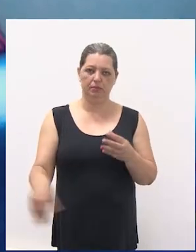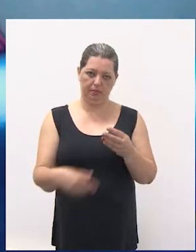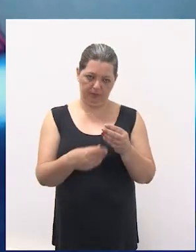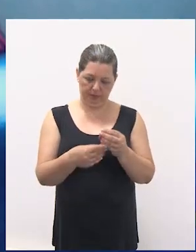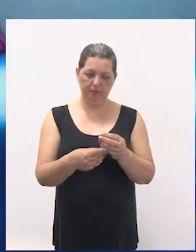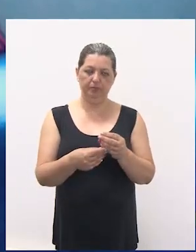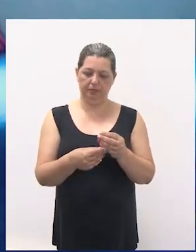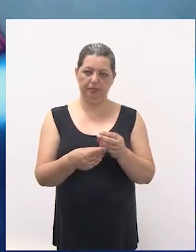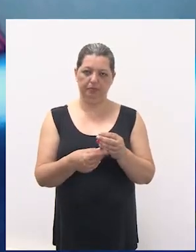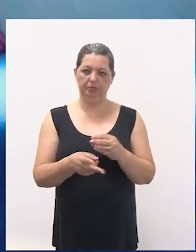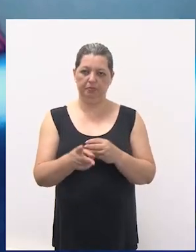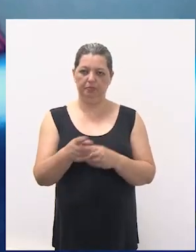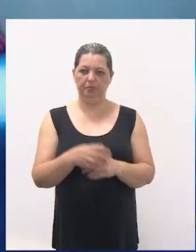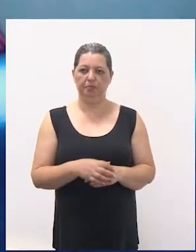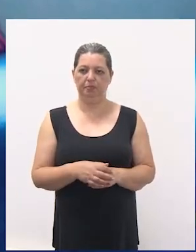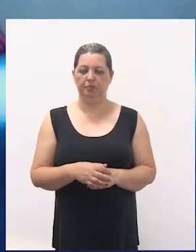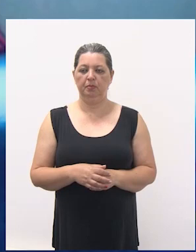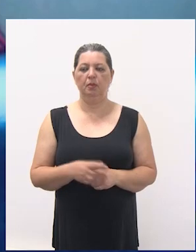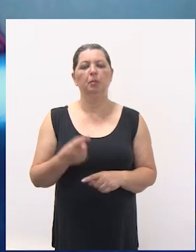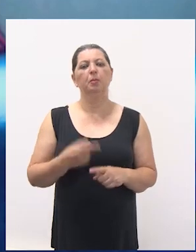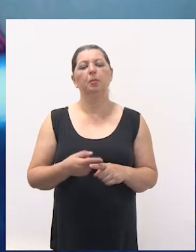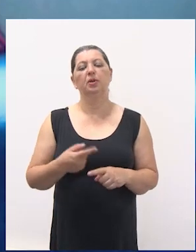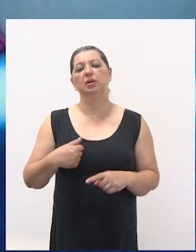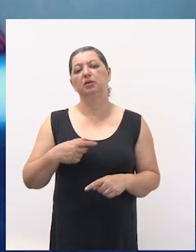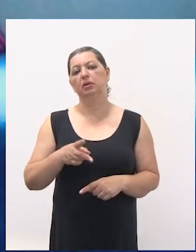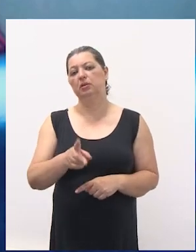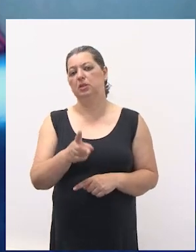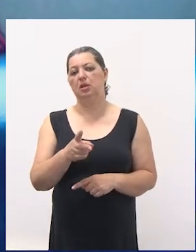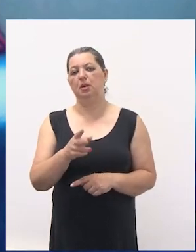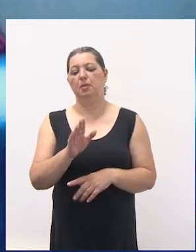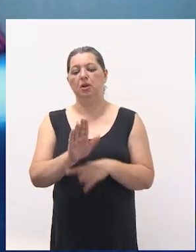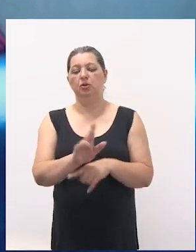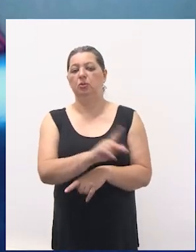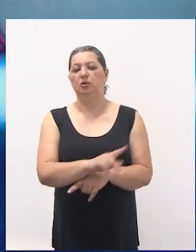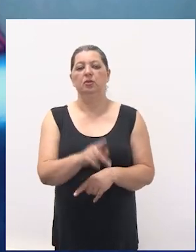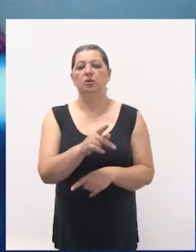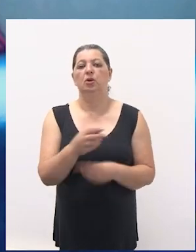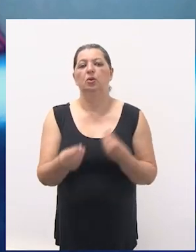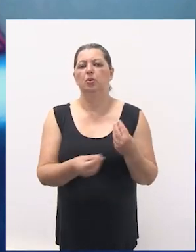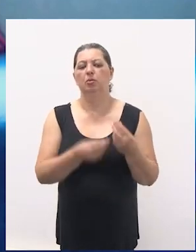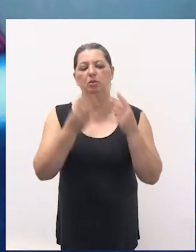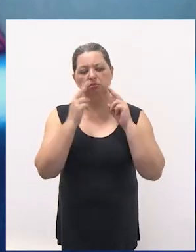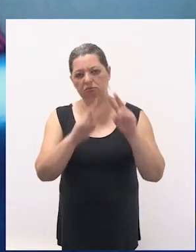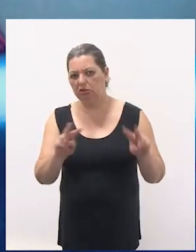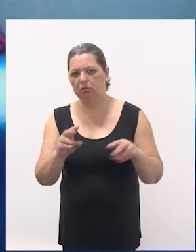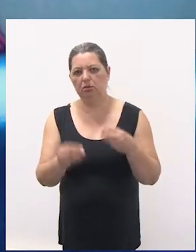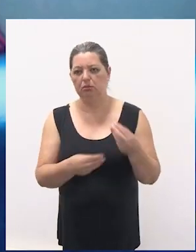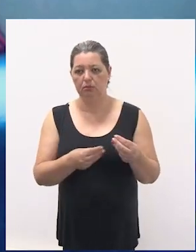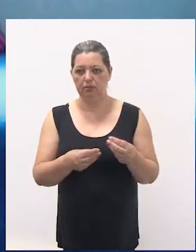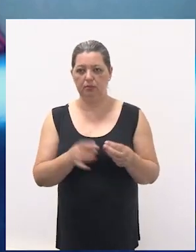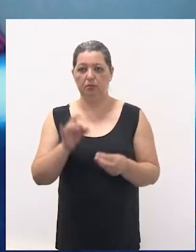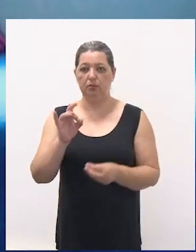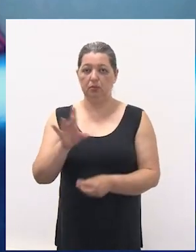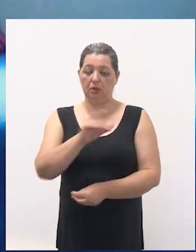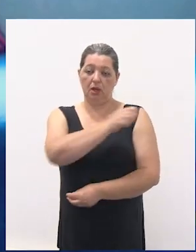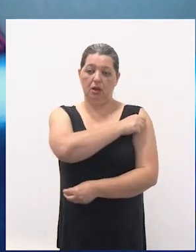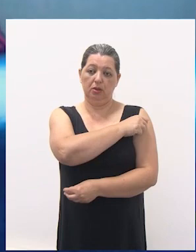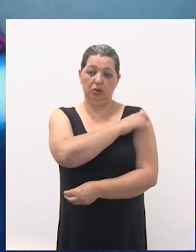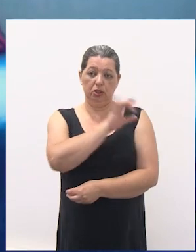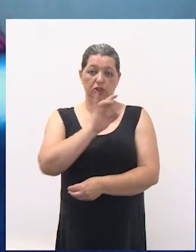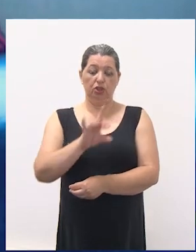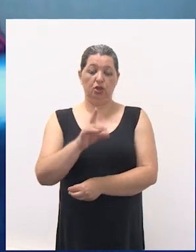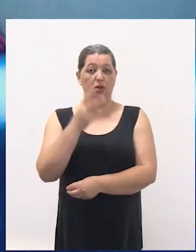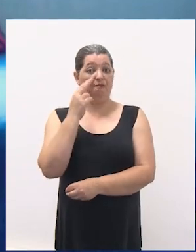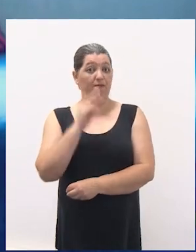falando, porque eu sempre ajudo os professores a visualizarem. Quando você diz assim, os alunos só podem visualizar, Ana Paula